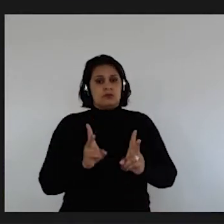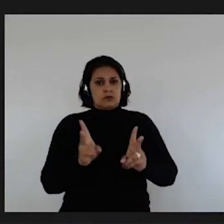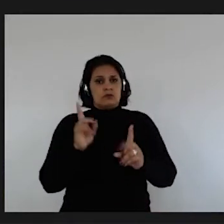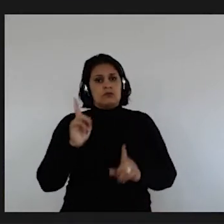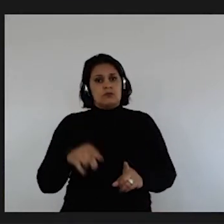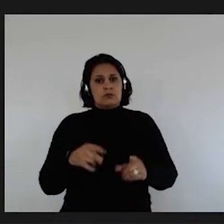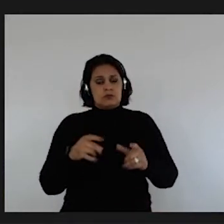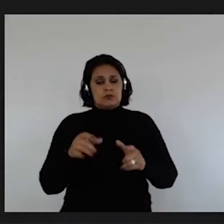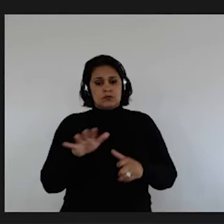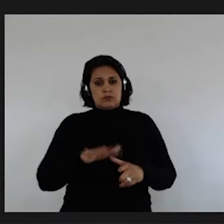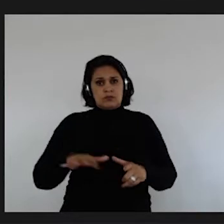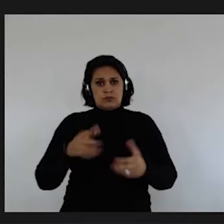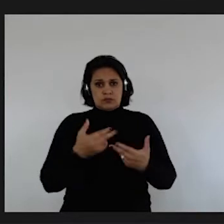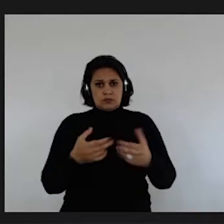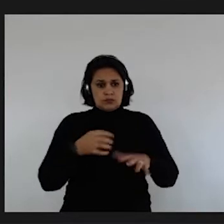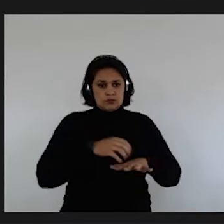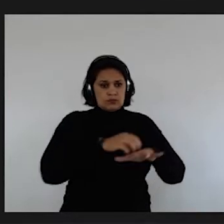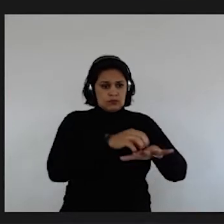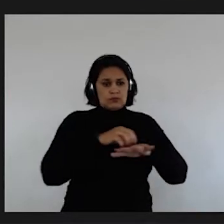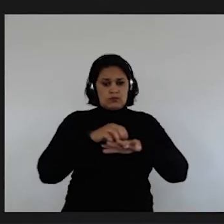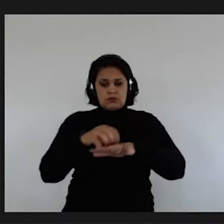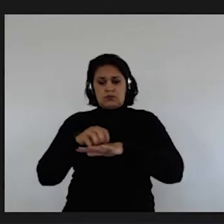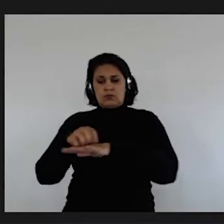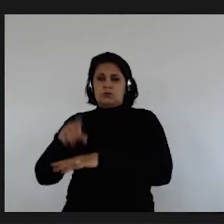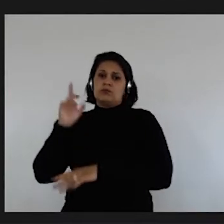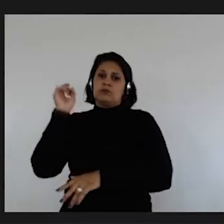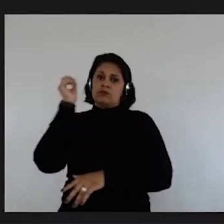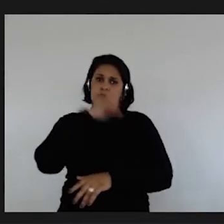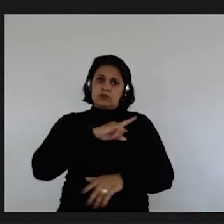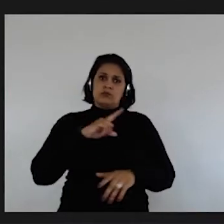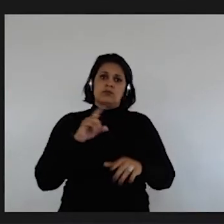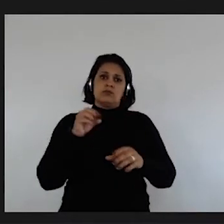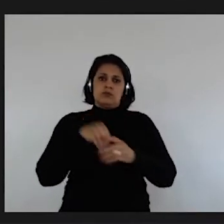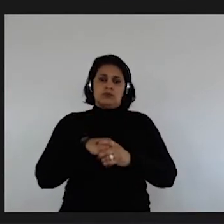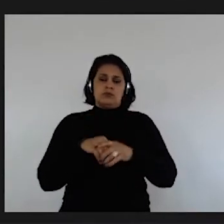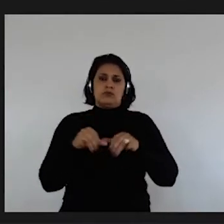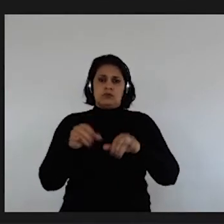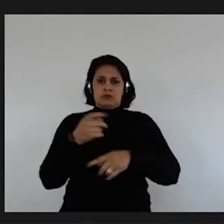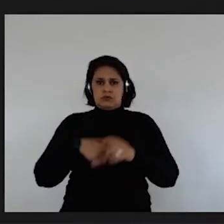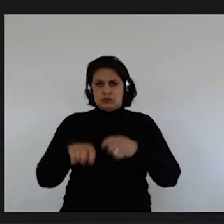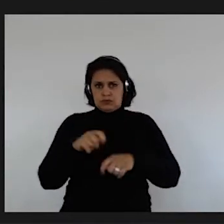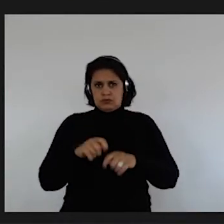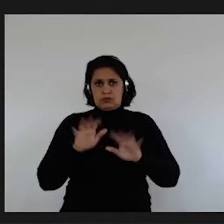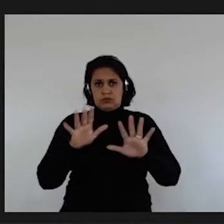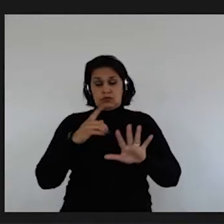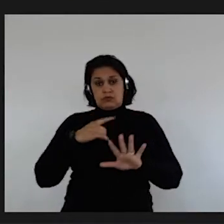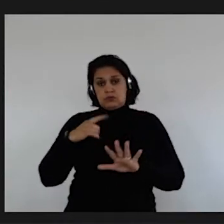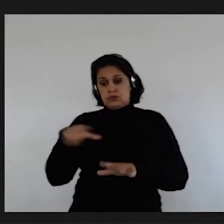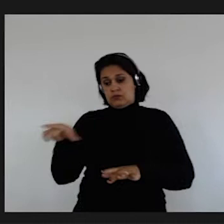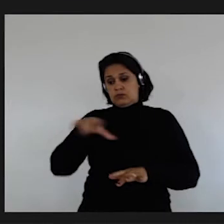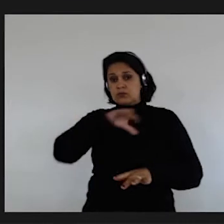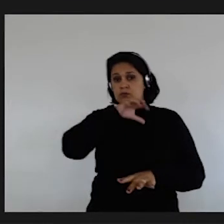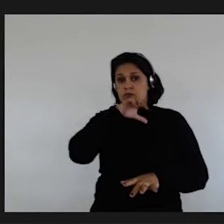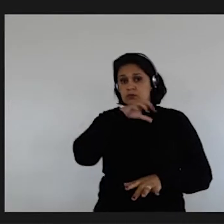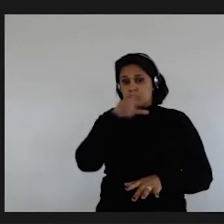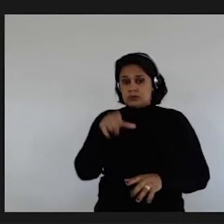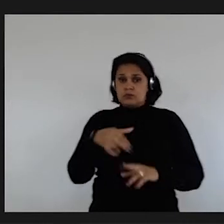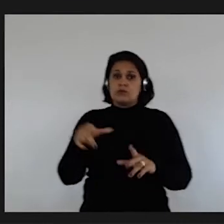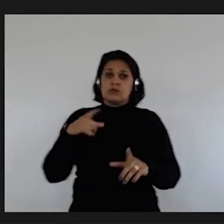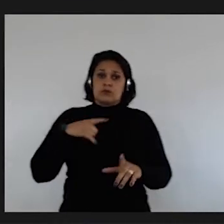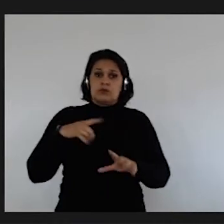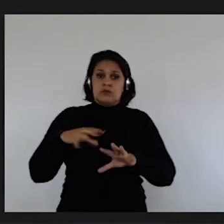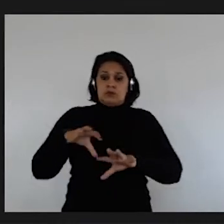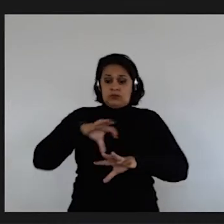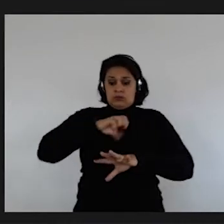de abastecimento que dificulta o comércio interno. Quanto aos animais, em que pese ainda não ter sido constatado que são vetores do